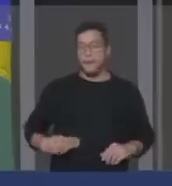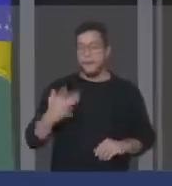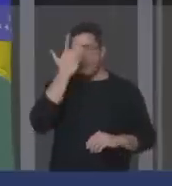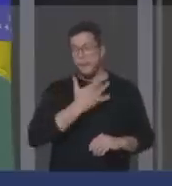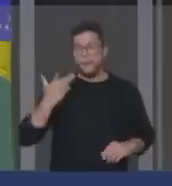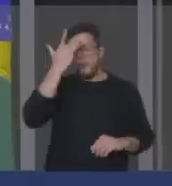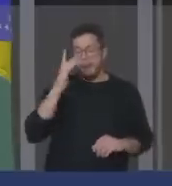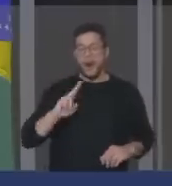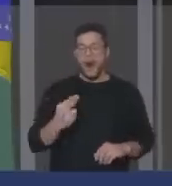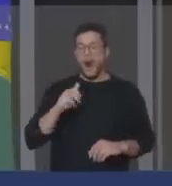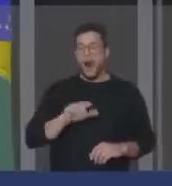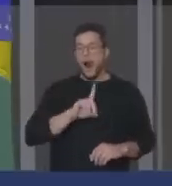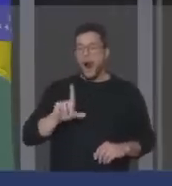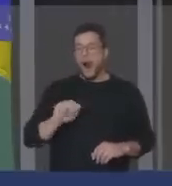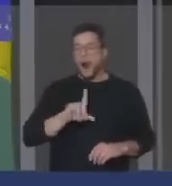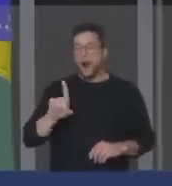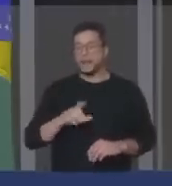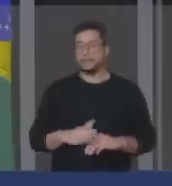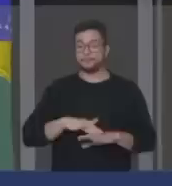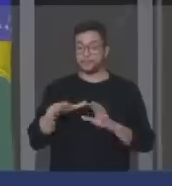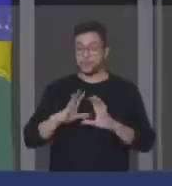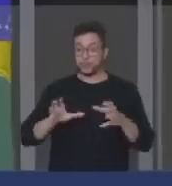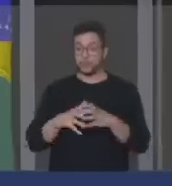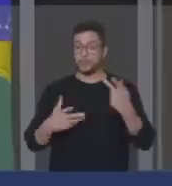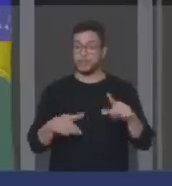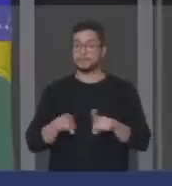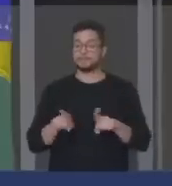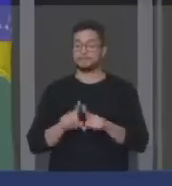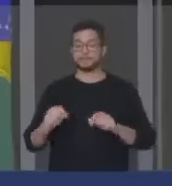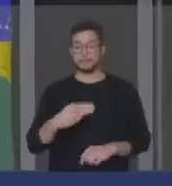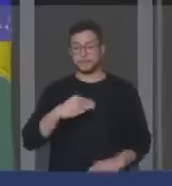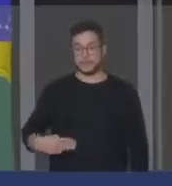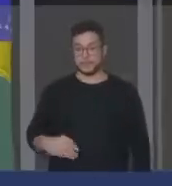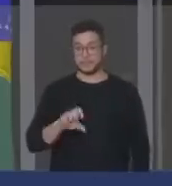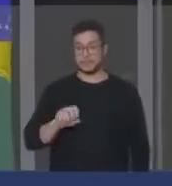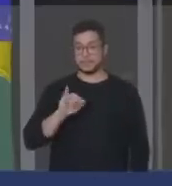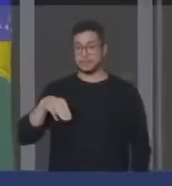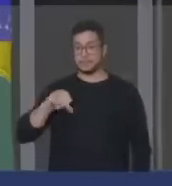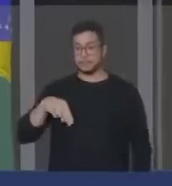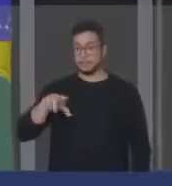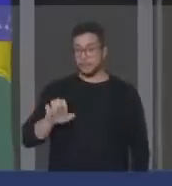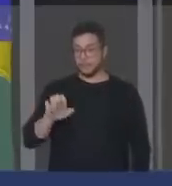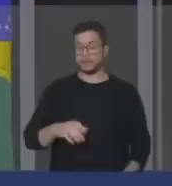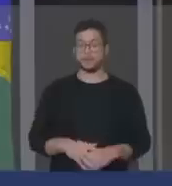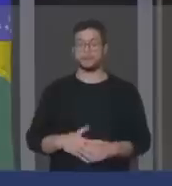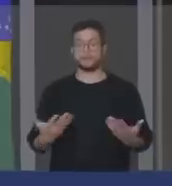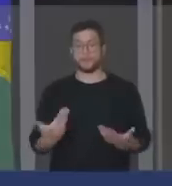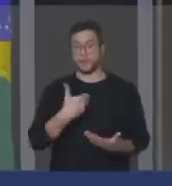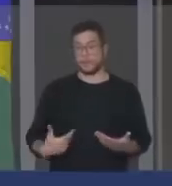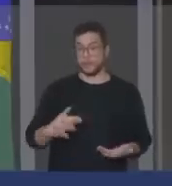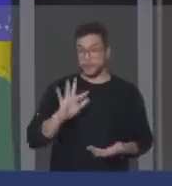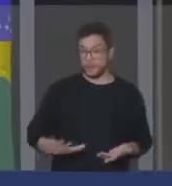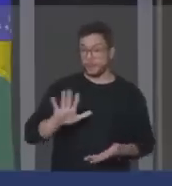equipe, Seron Galípolo, a ministra Simone Tebet, a toda a sua equipe, ao governo federal,